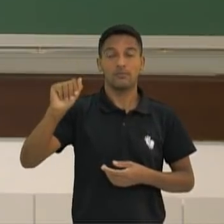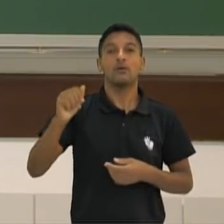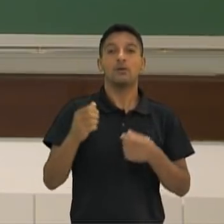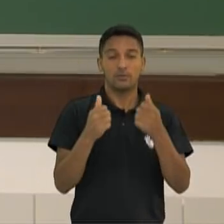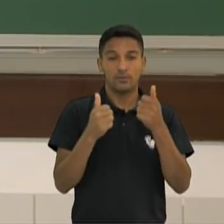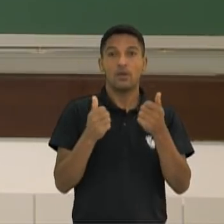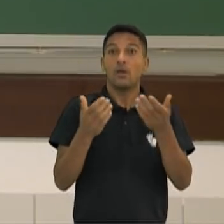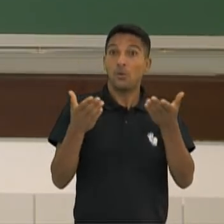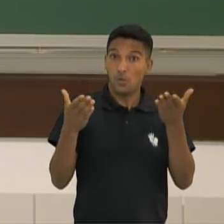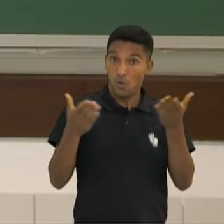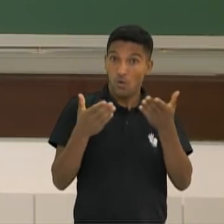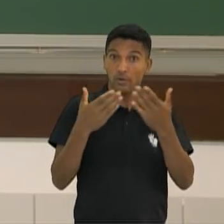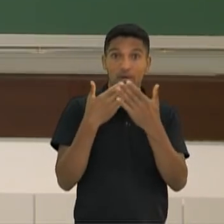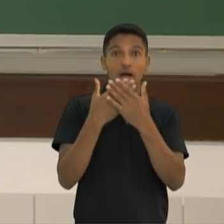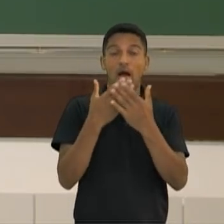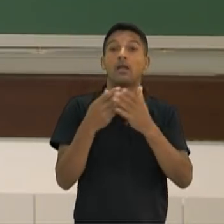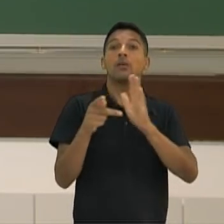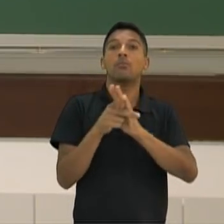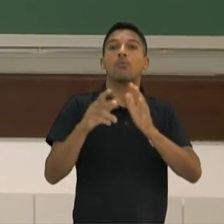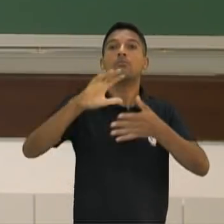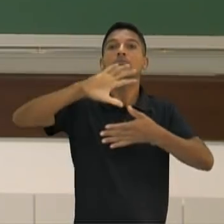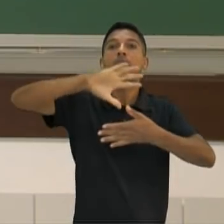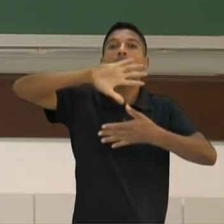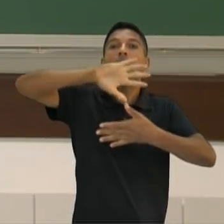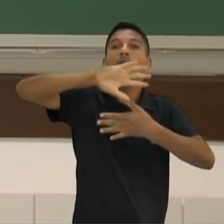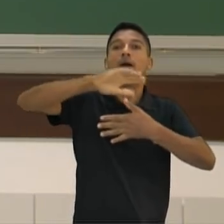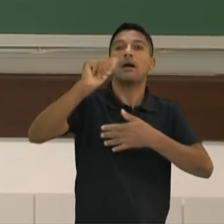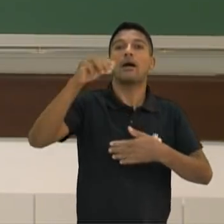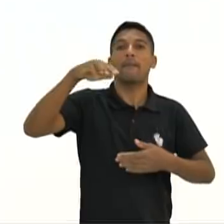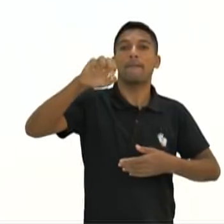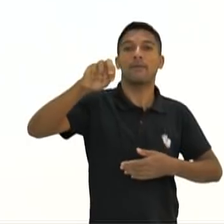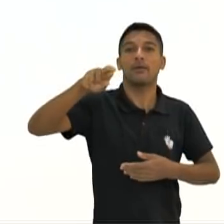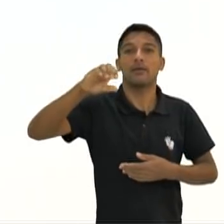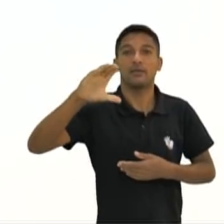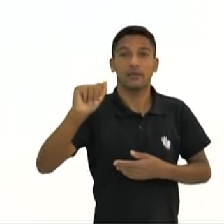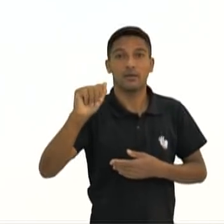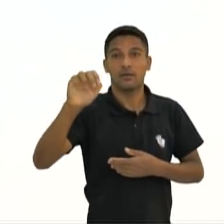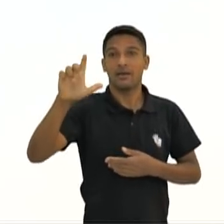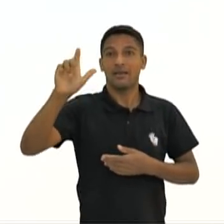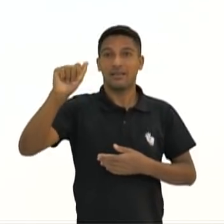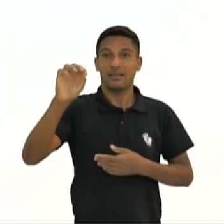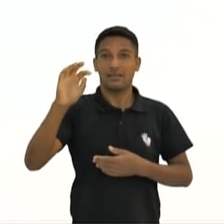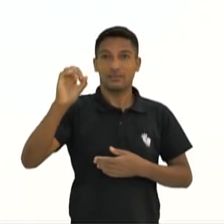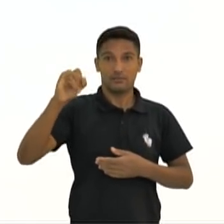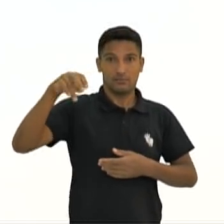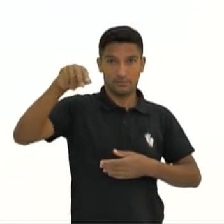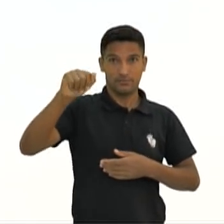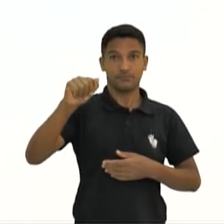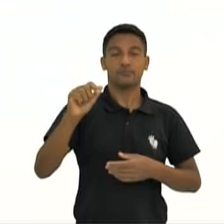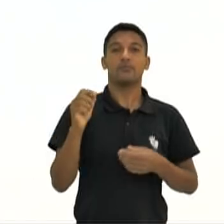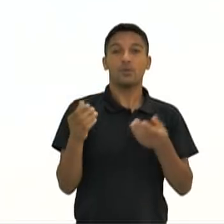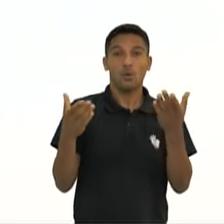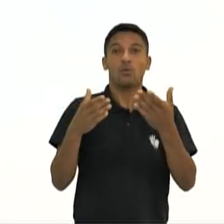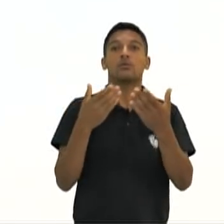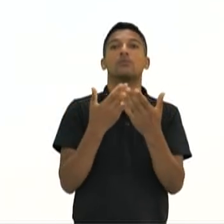daquela perspectiva, vamos dar um enfoque ligado principalmente a recursos hídricos, lixo e poluição